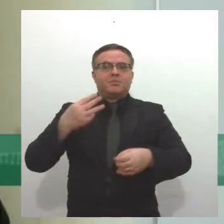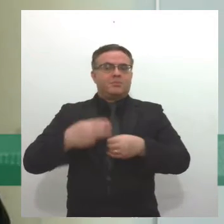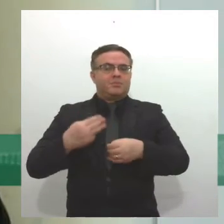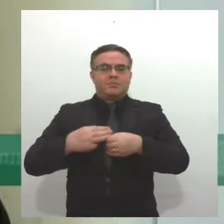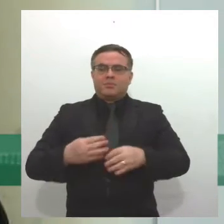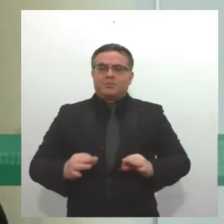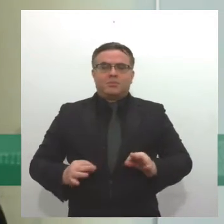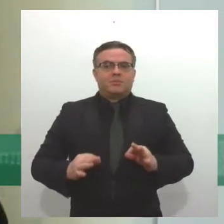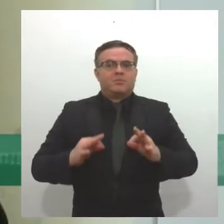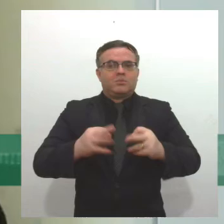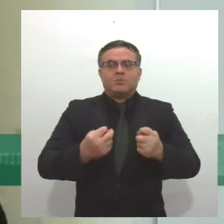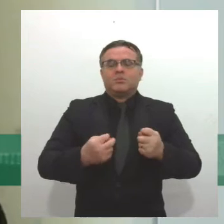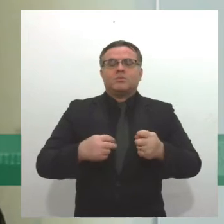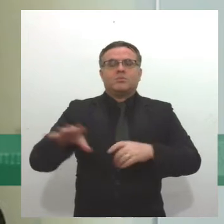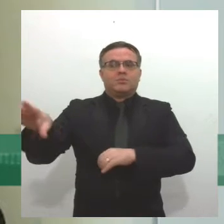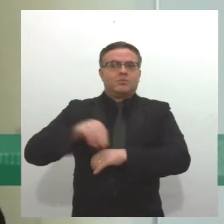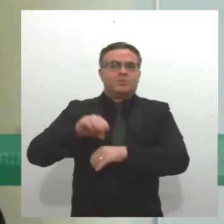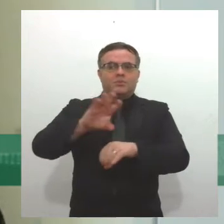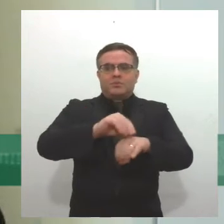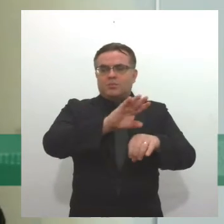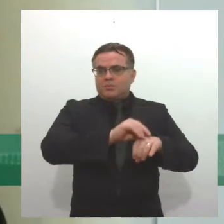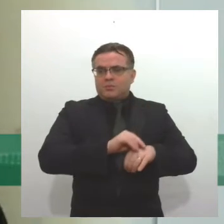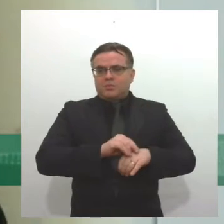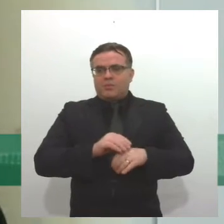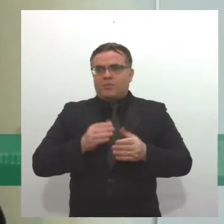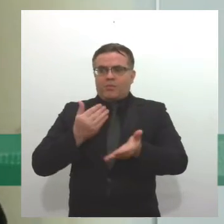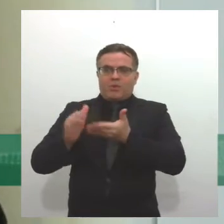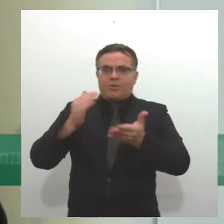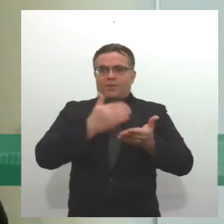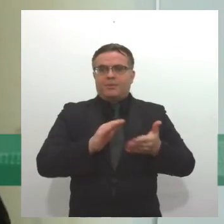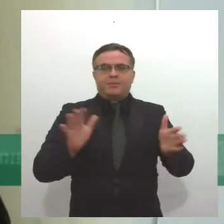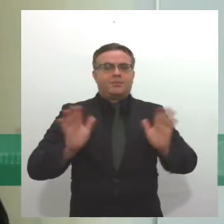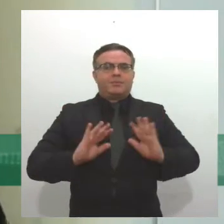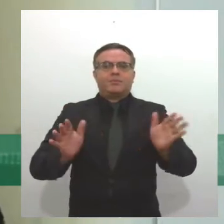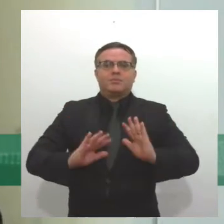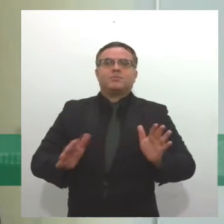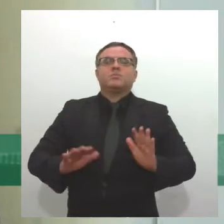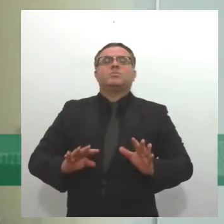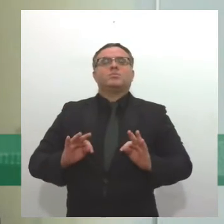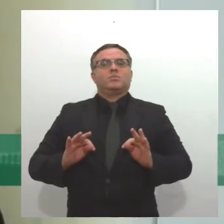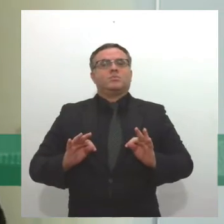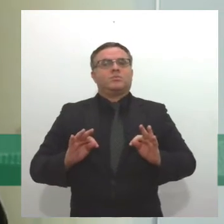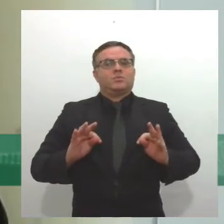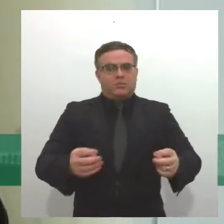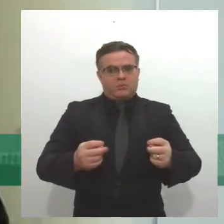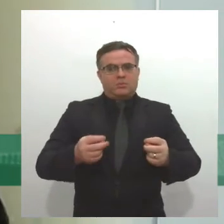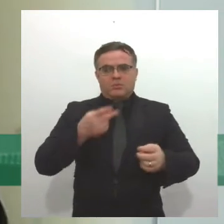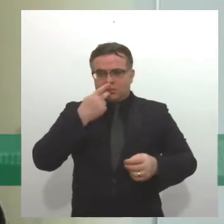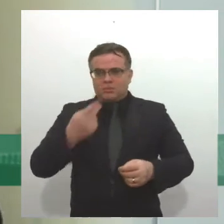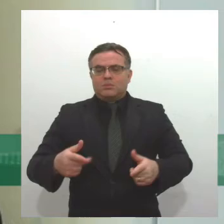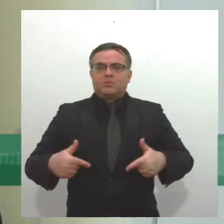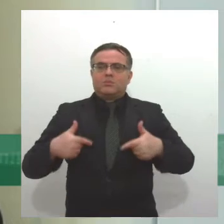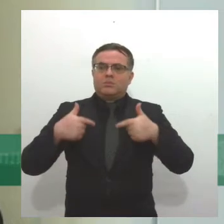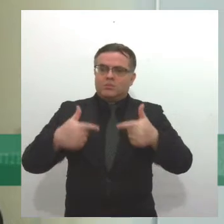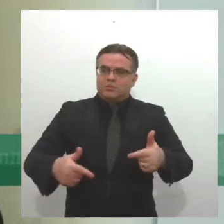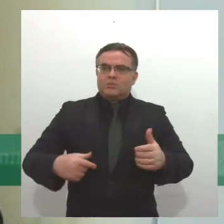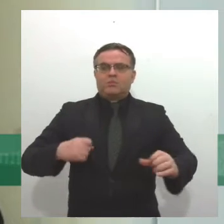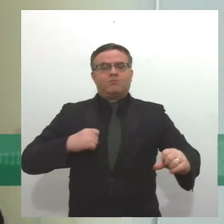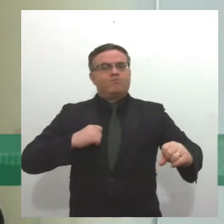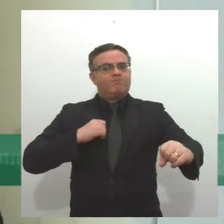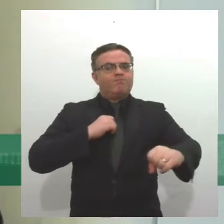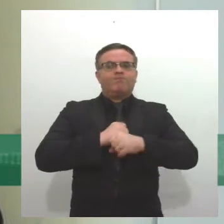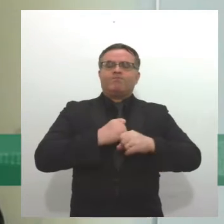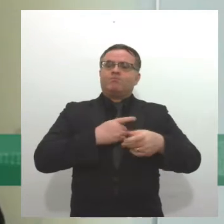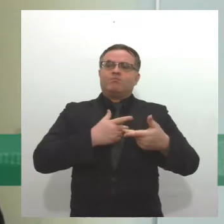todos foram ouvidos. Ninguém ficou de fora de audiência pública para colocar a sua defesa, colocar aquilo que